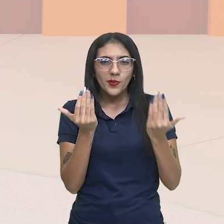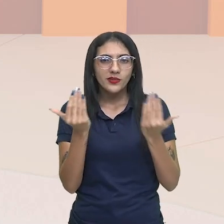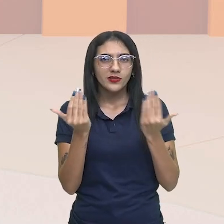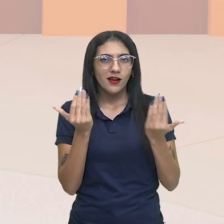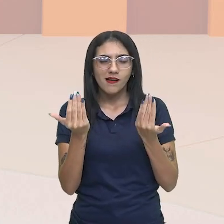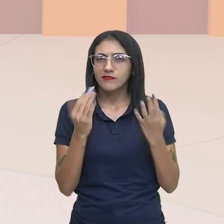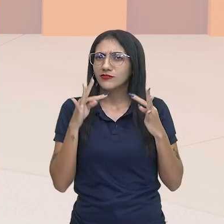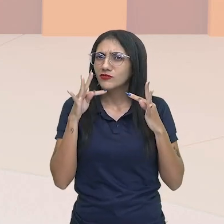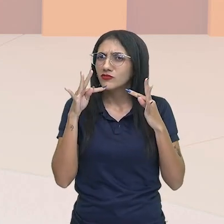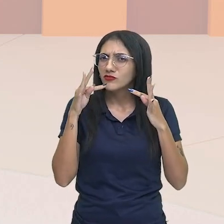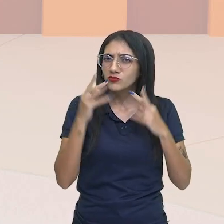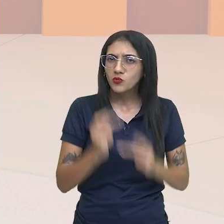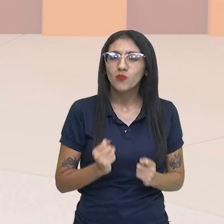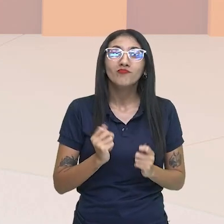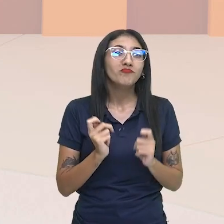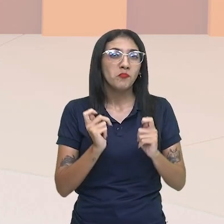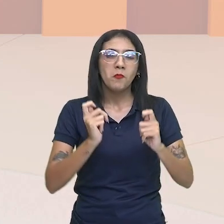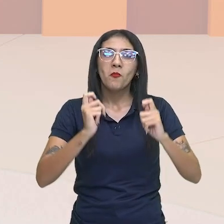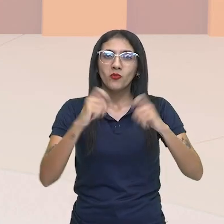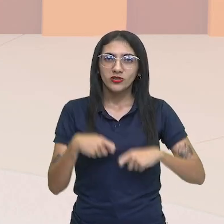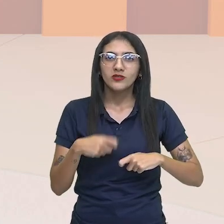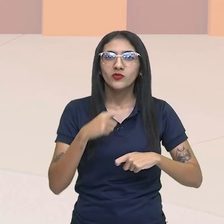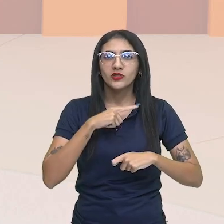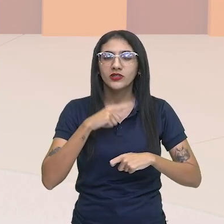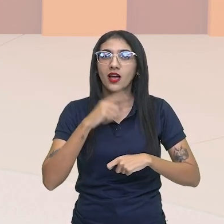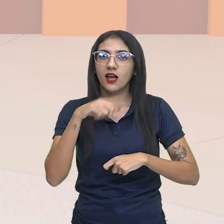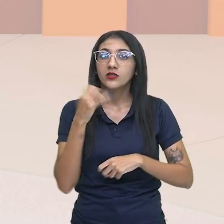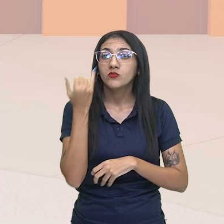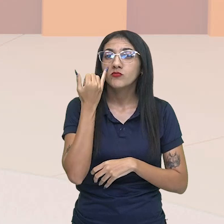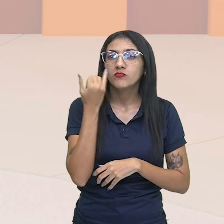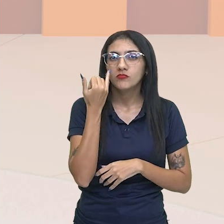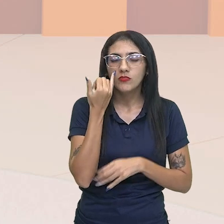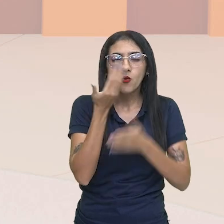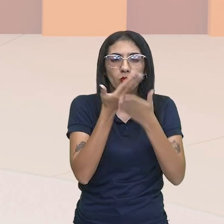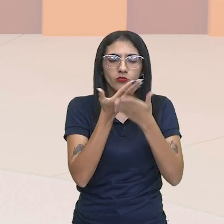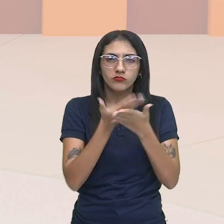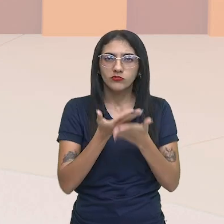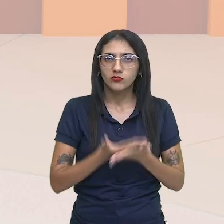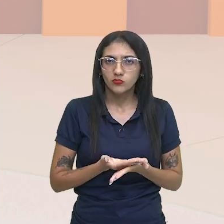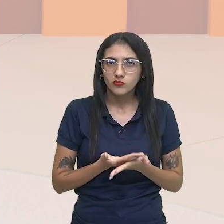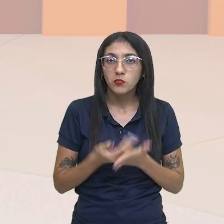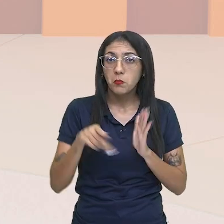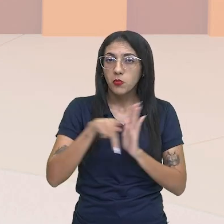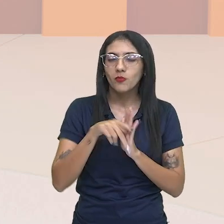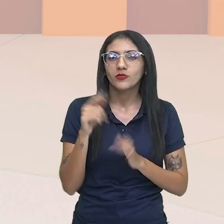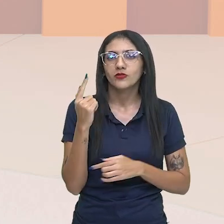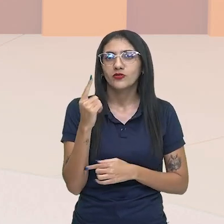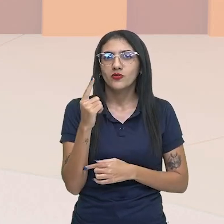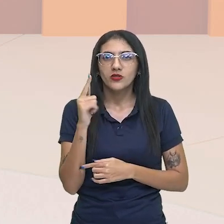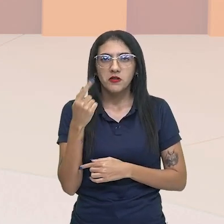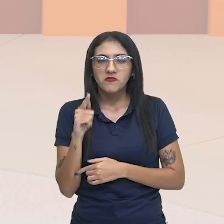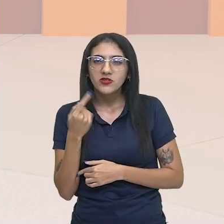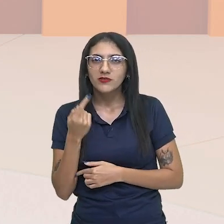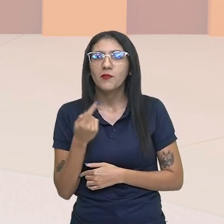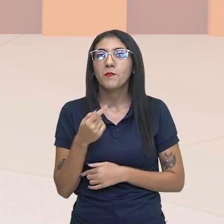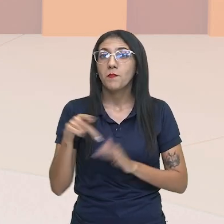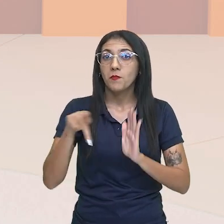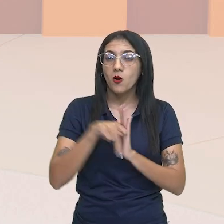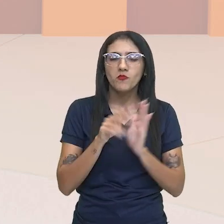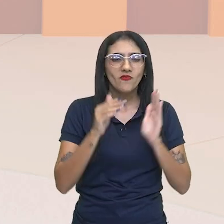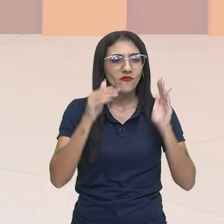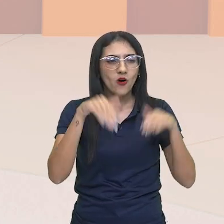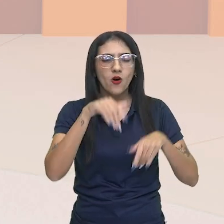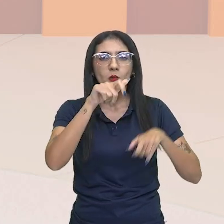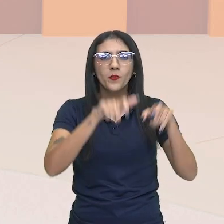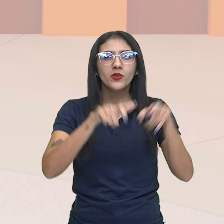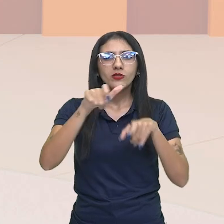né? Tudo isso pode ser feito a partir dos estudos que a gente faz aqui em geografia, né? Os estudos demográficos. Tem